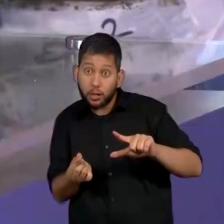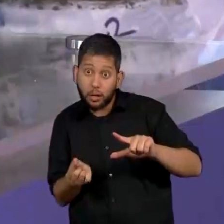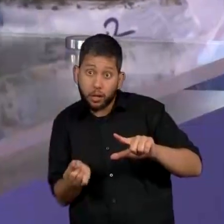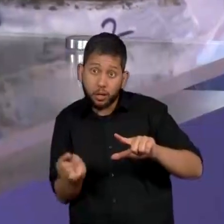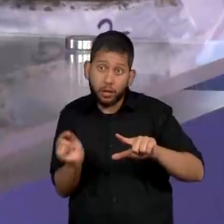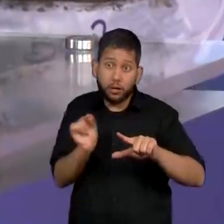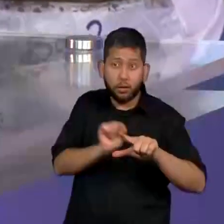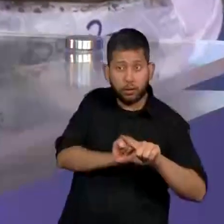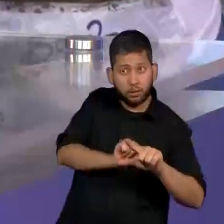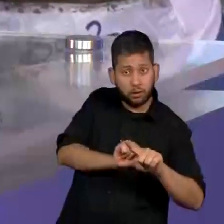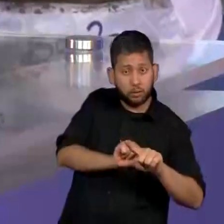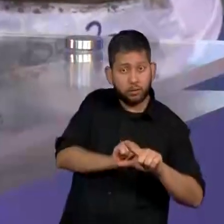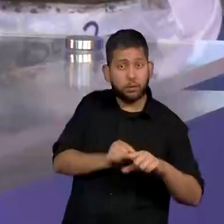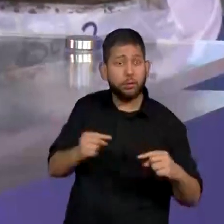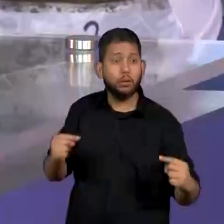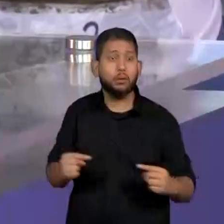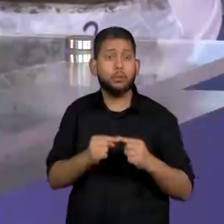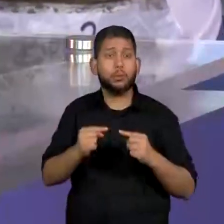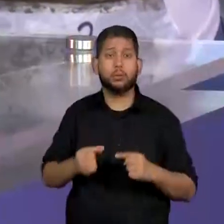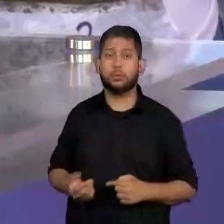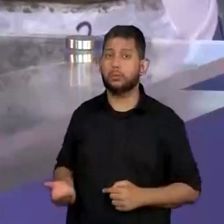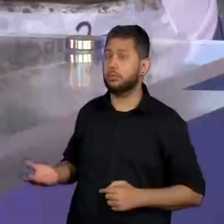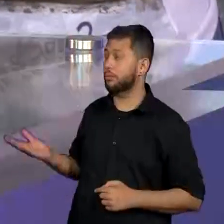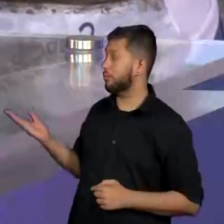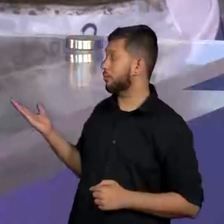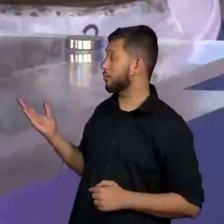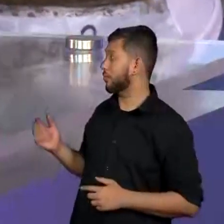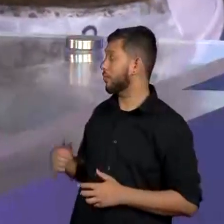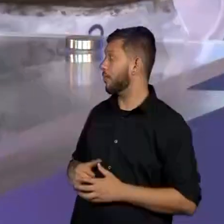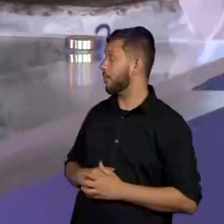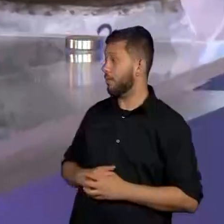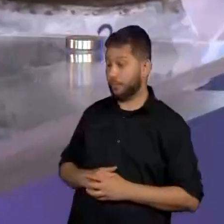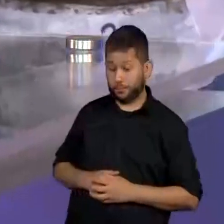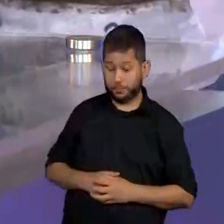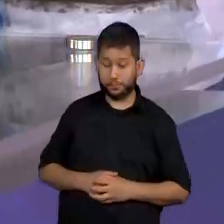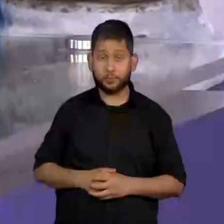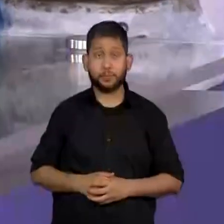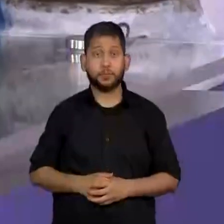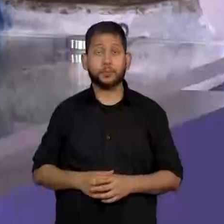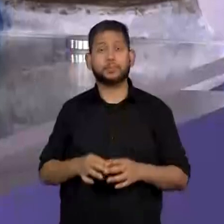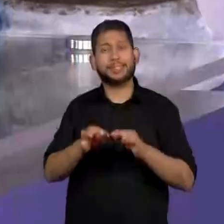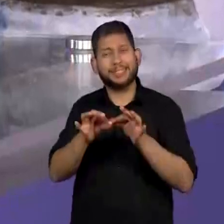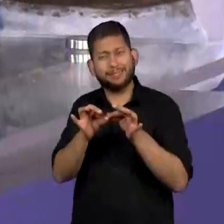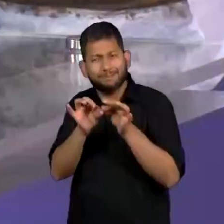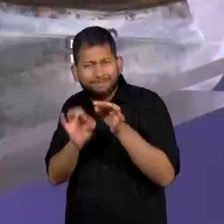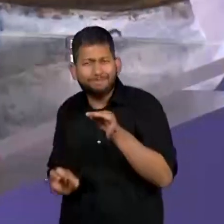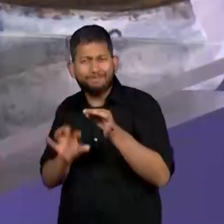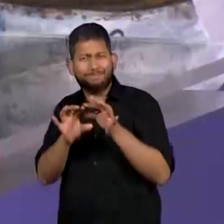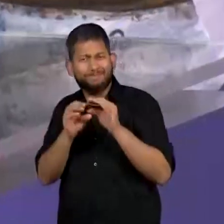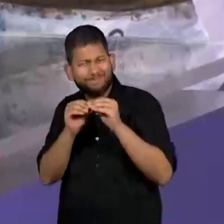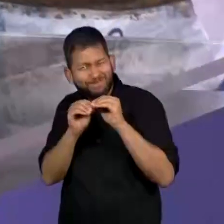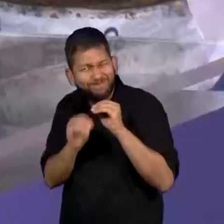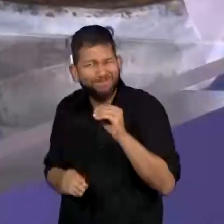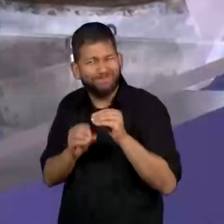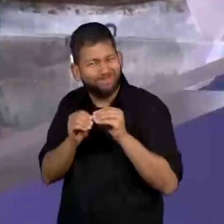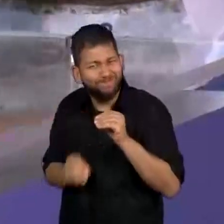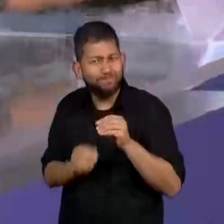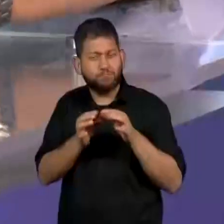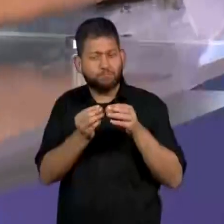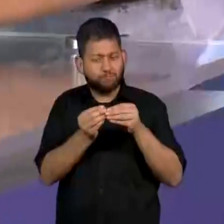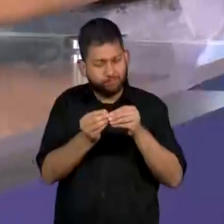segura lá e dobra aqui no meio faz um vinco passa bem o dedo para vir cá